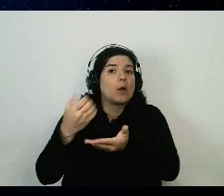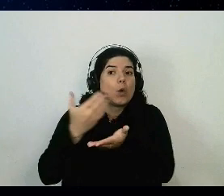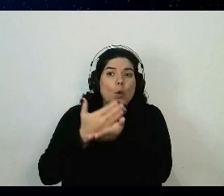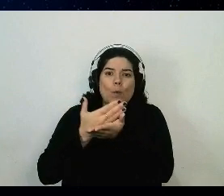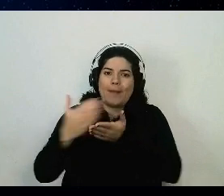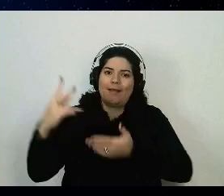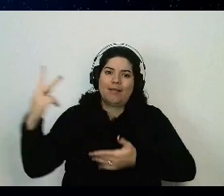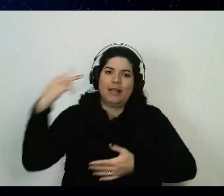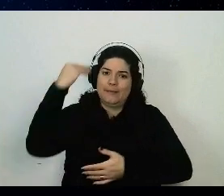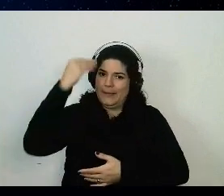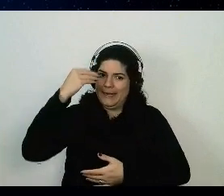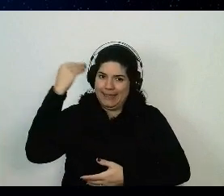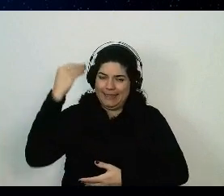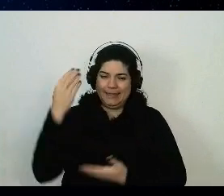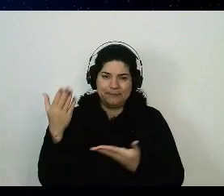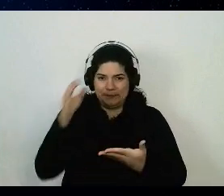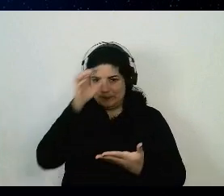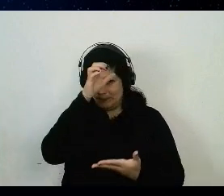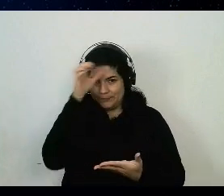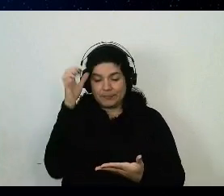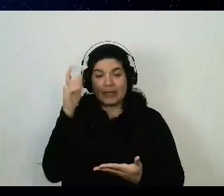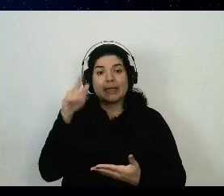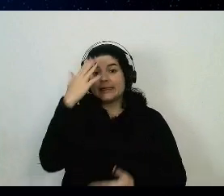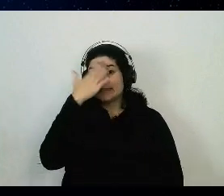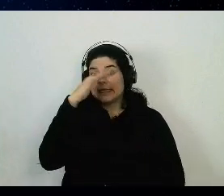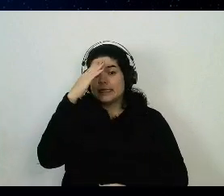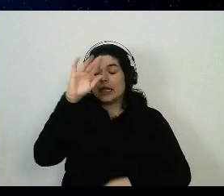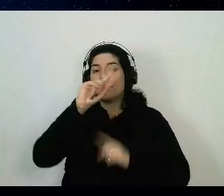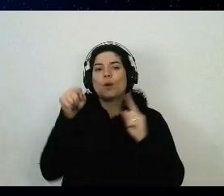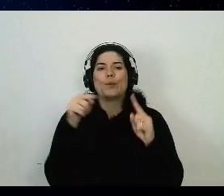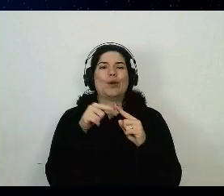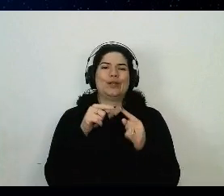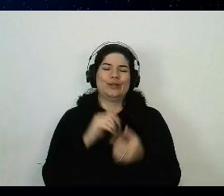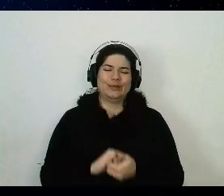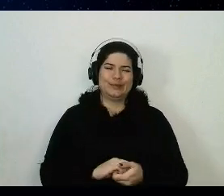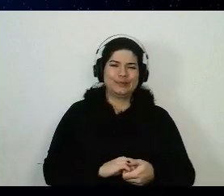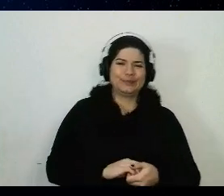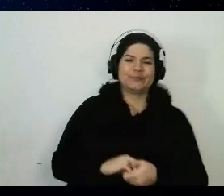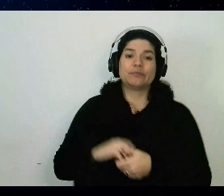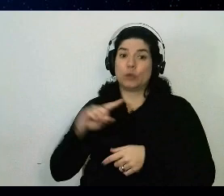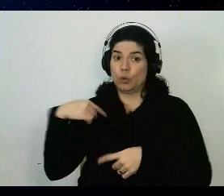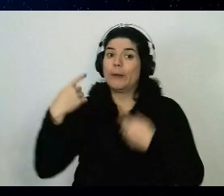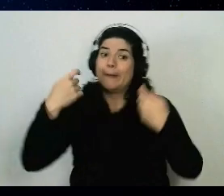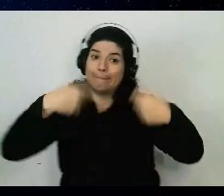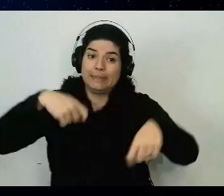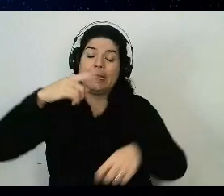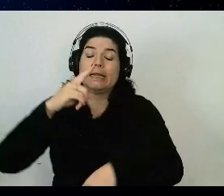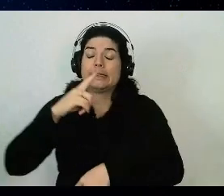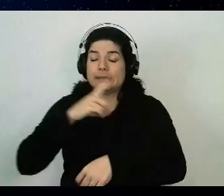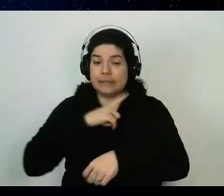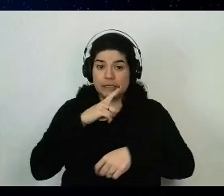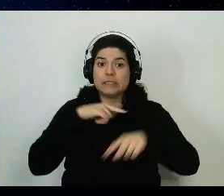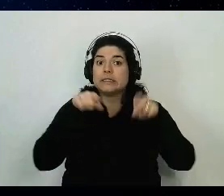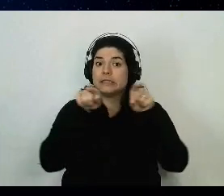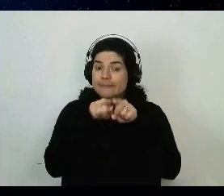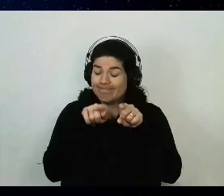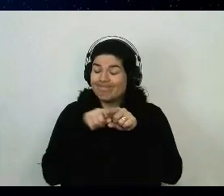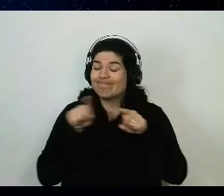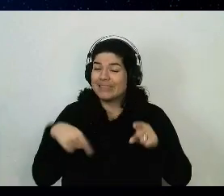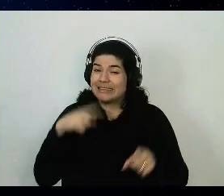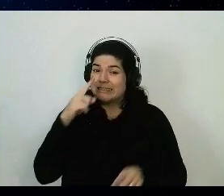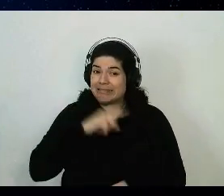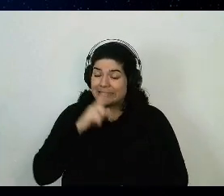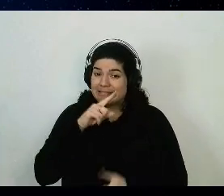cliente. Então, clareza do propósito. Nesse quesito, nós precisamos ter, e nós pecamos muito nesse